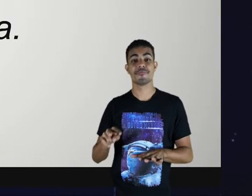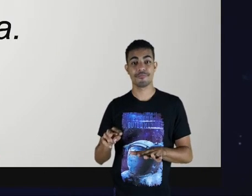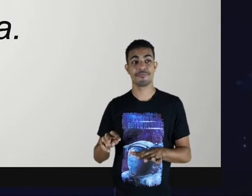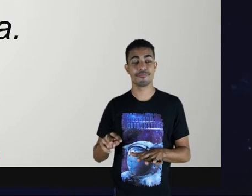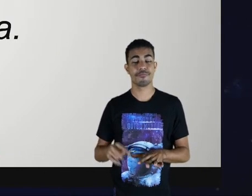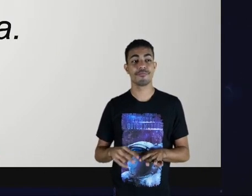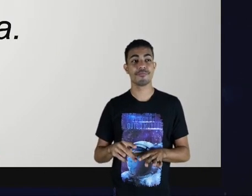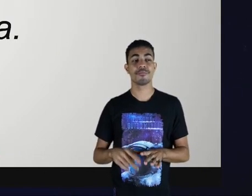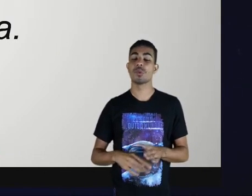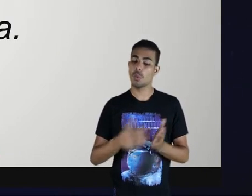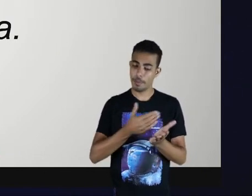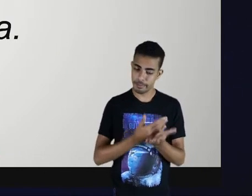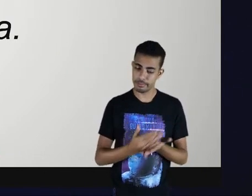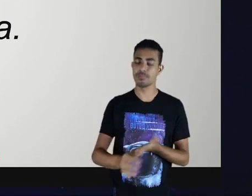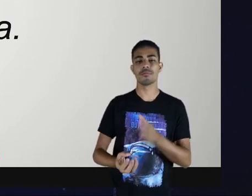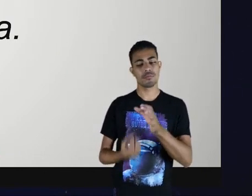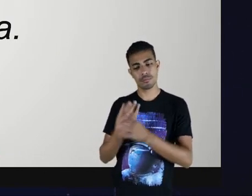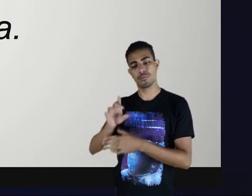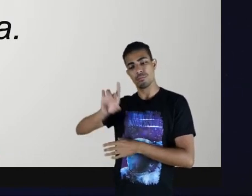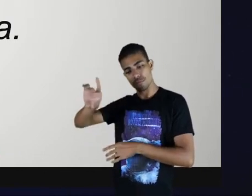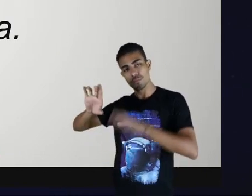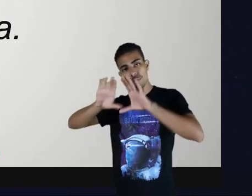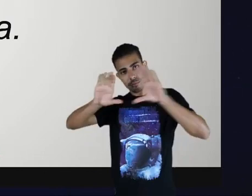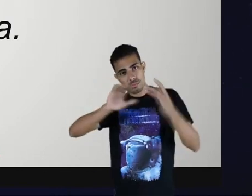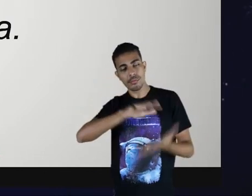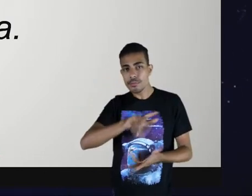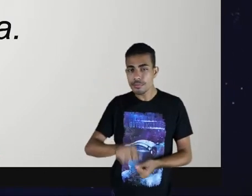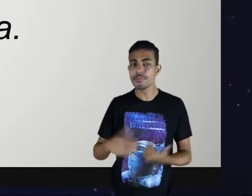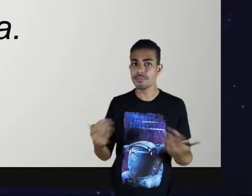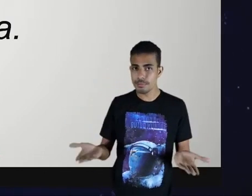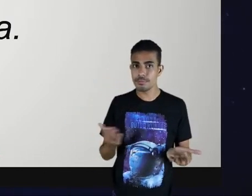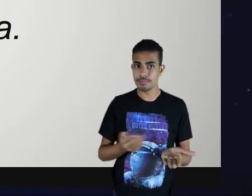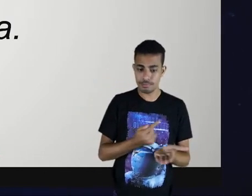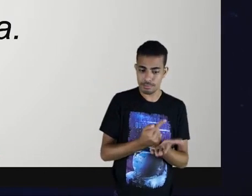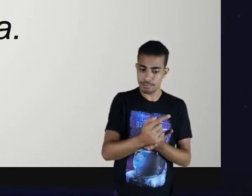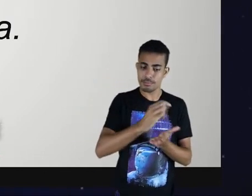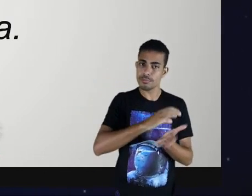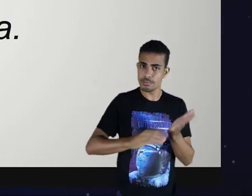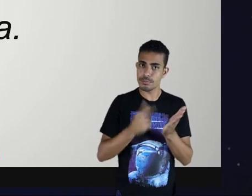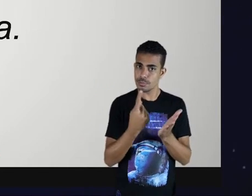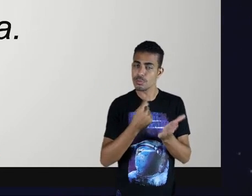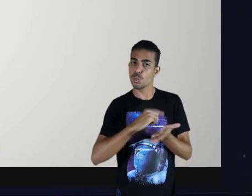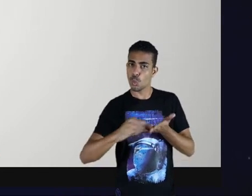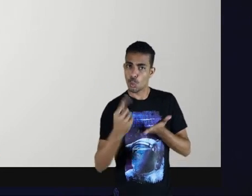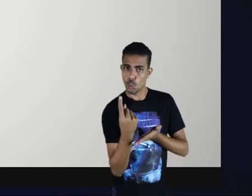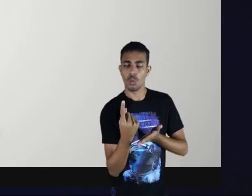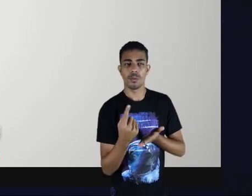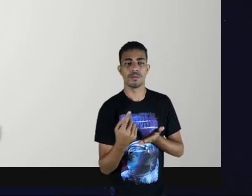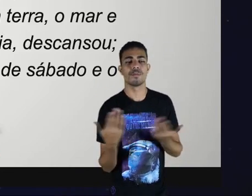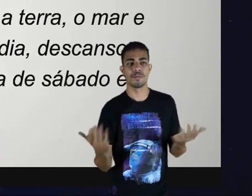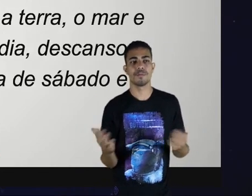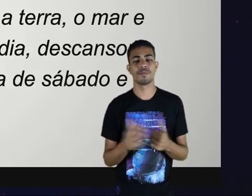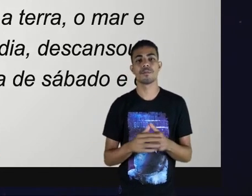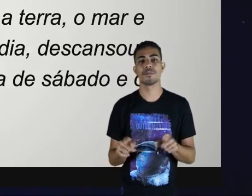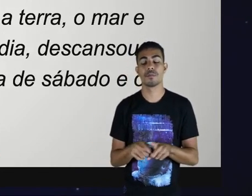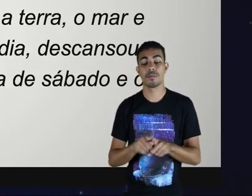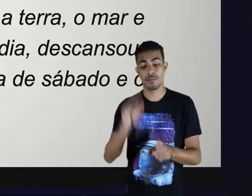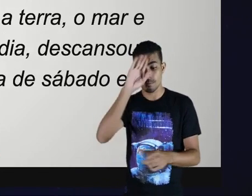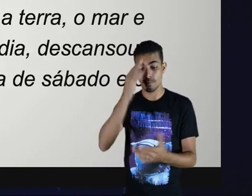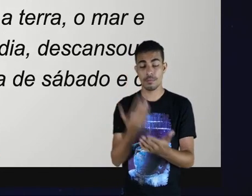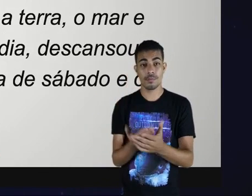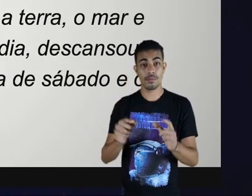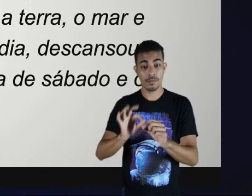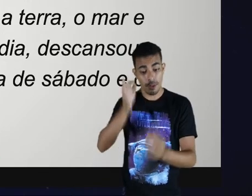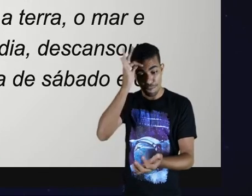No princípio, criou Deus os céus e a terra. Gênesis 1, versículo 1. E acreditamos claramente